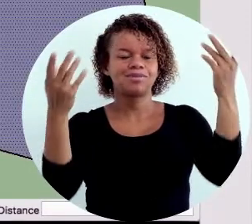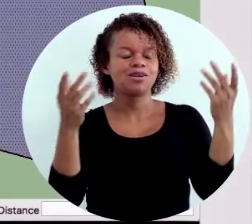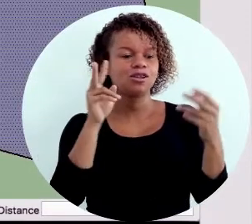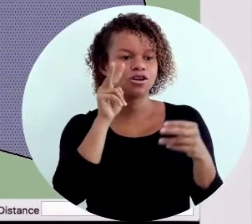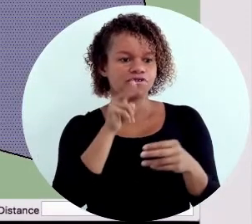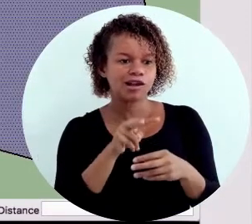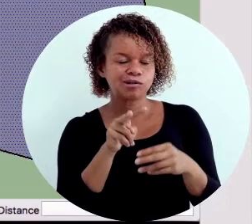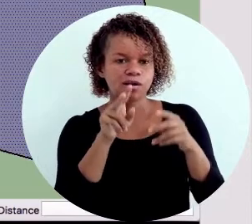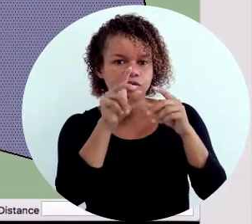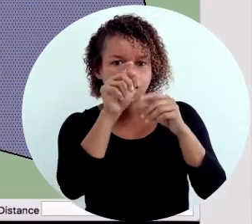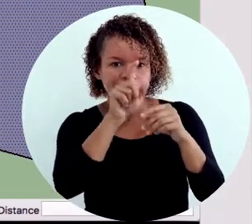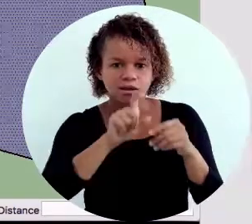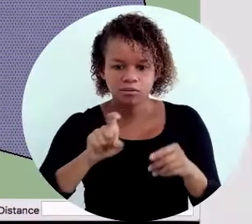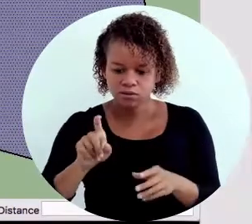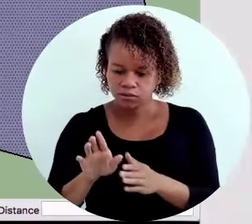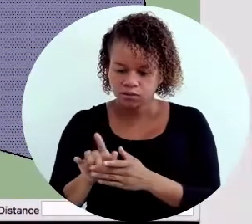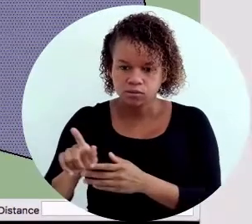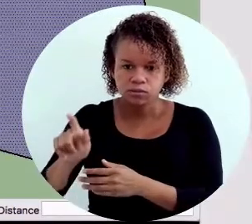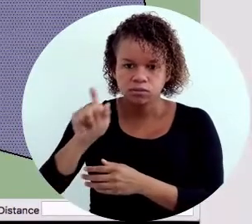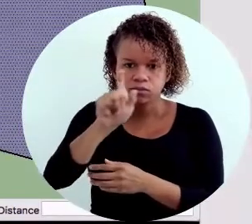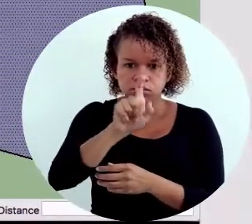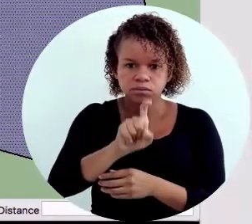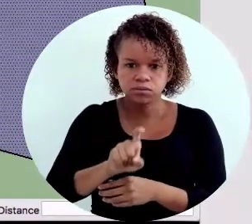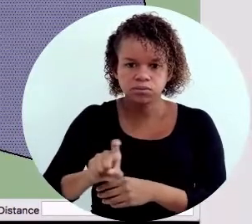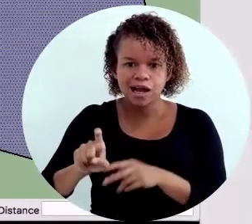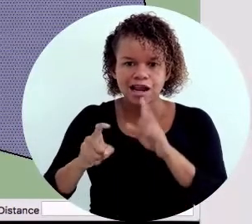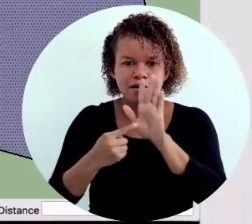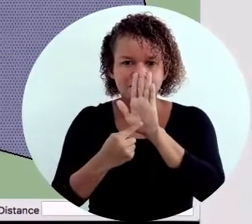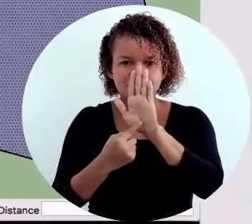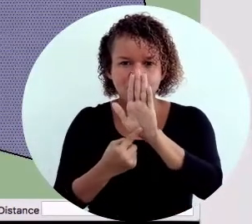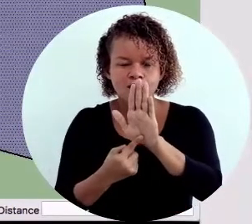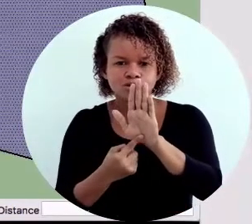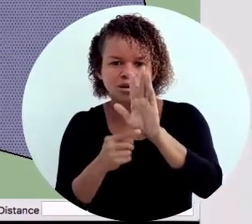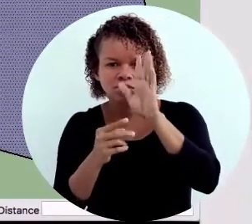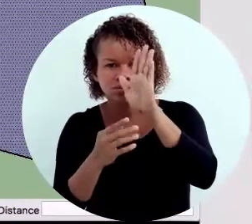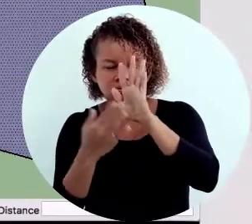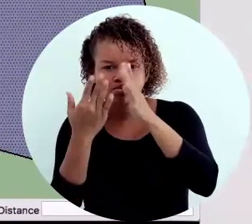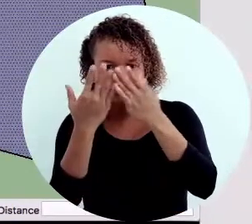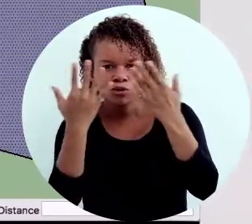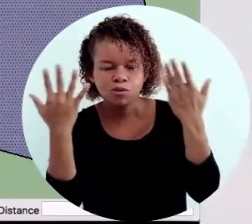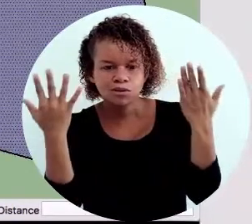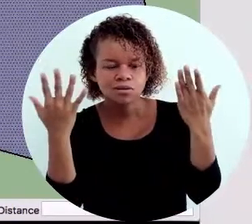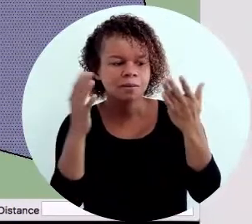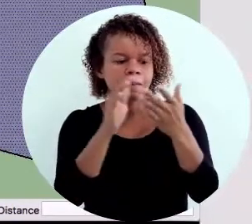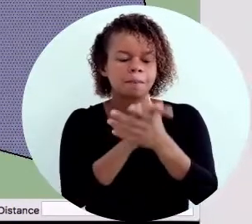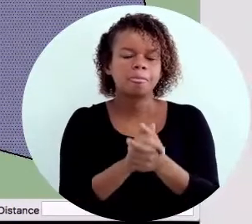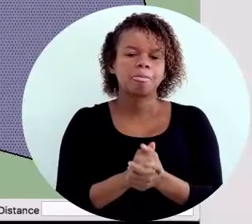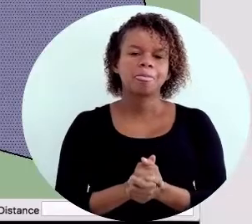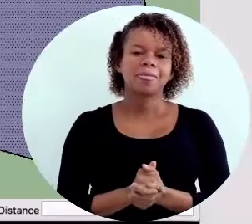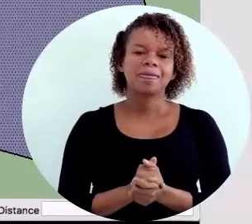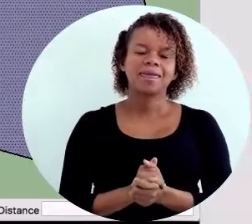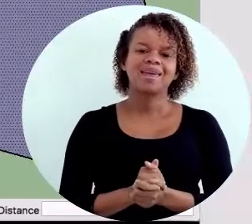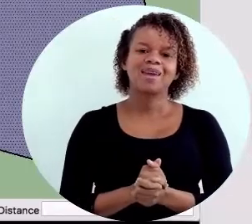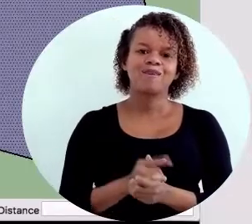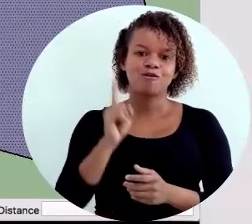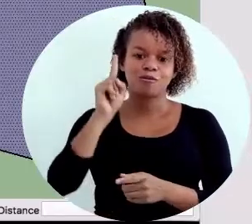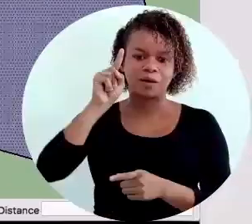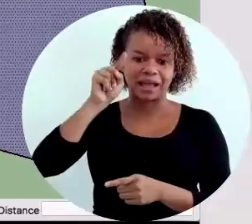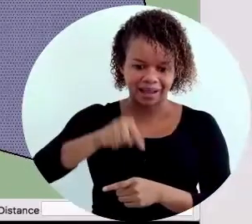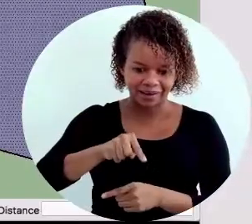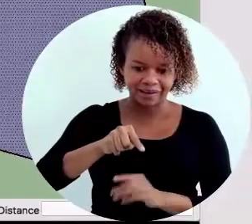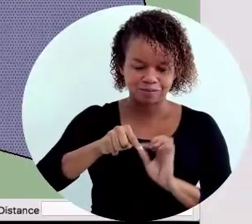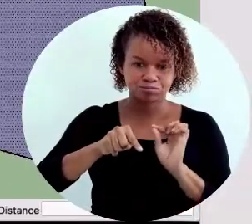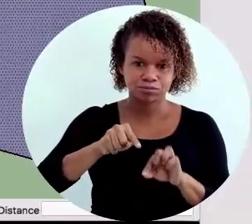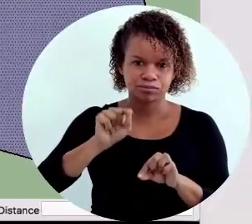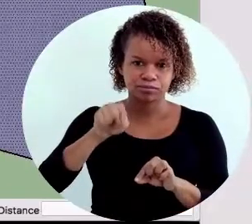Quando eu passo a ferramenta sobre o contorno da planta, ele me mostra uma hachura e vou